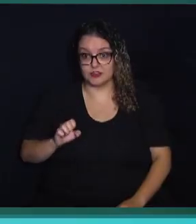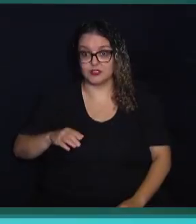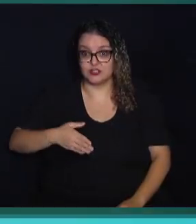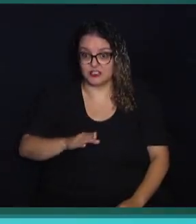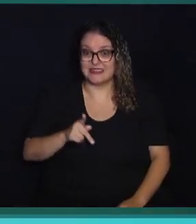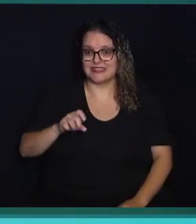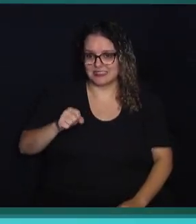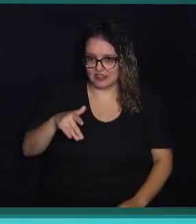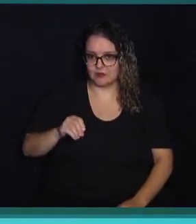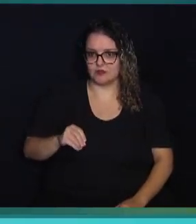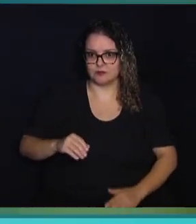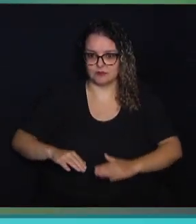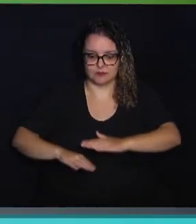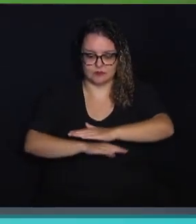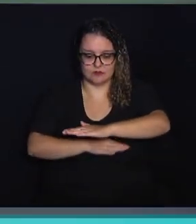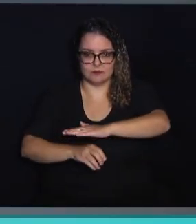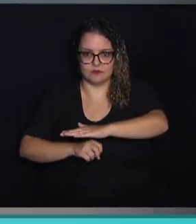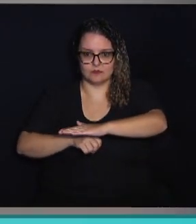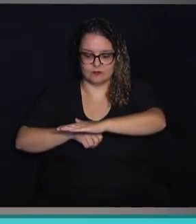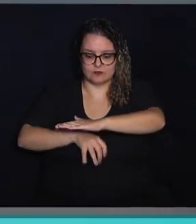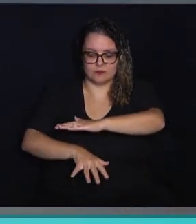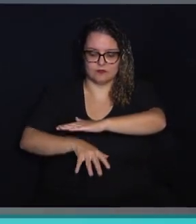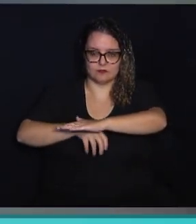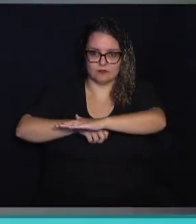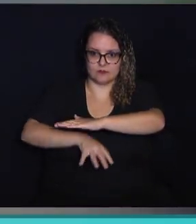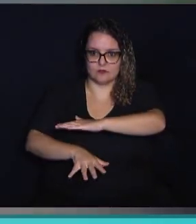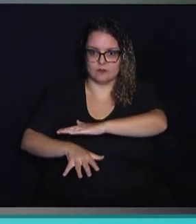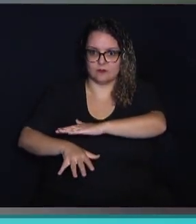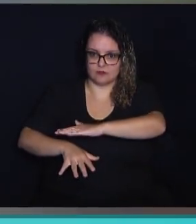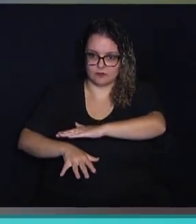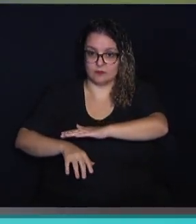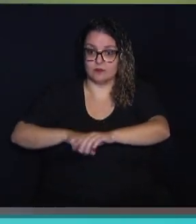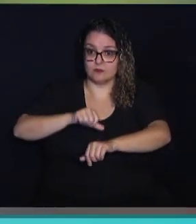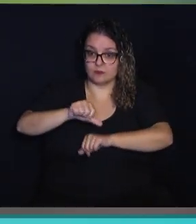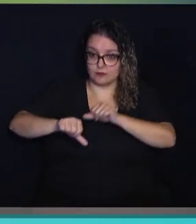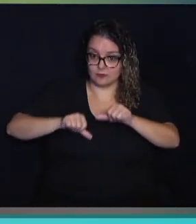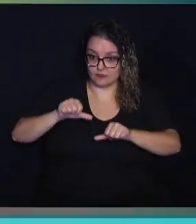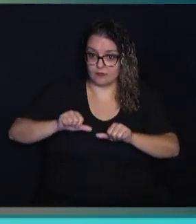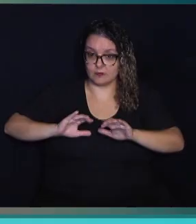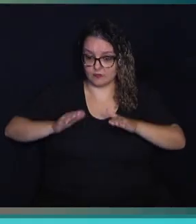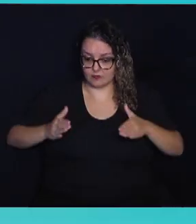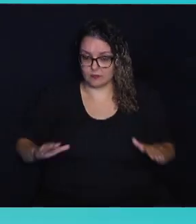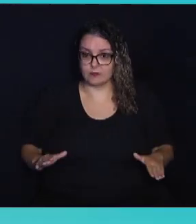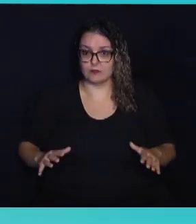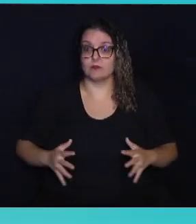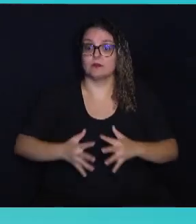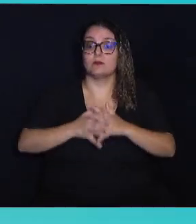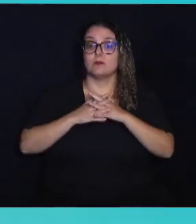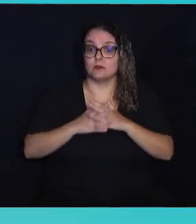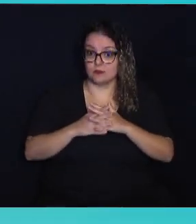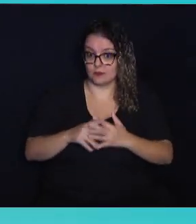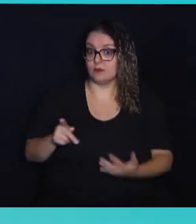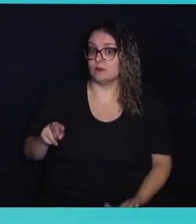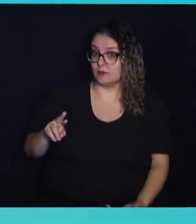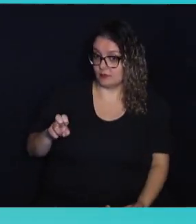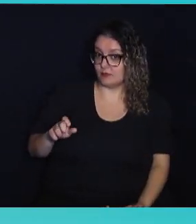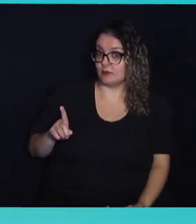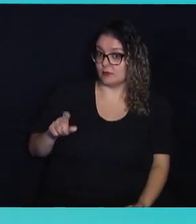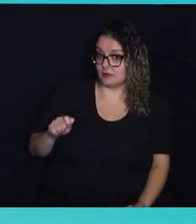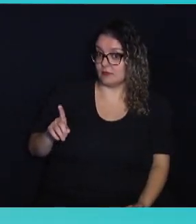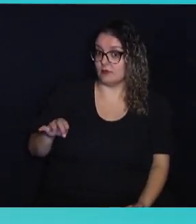possui estruturas em sua parte inferior que emitem luz, fotóforos. alterando sua silhueta para